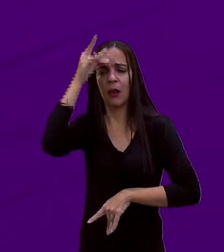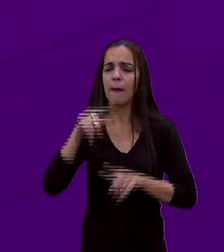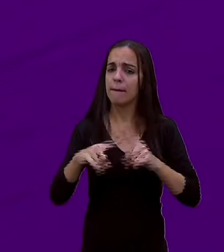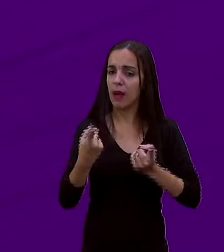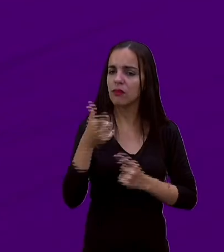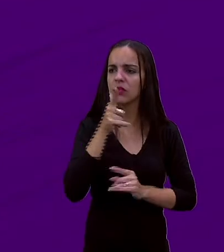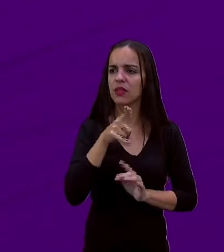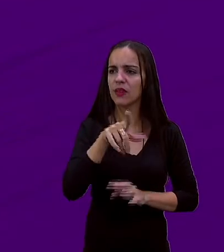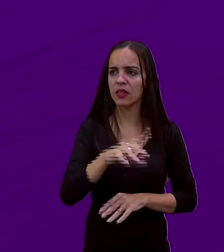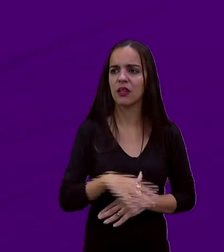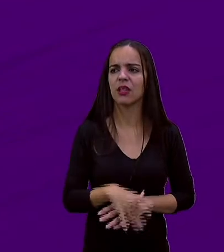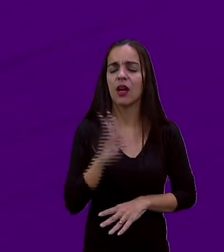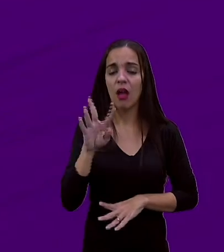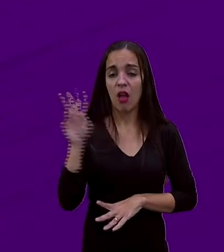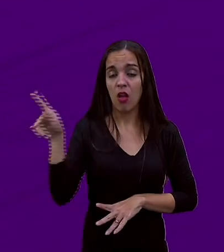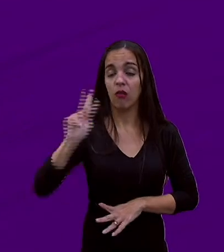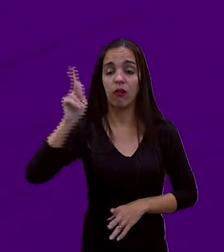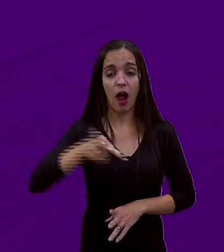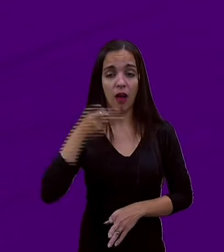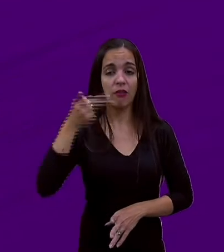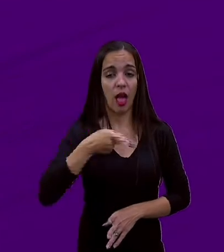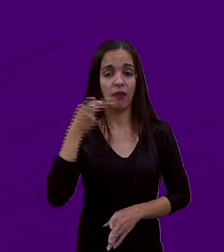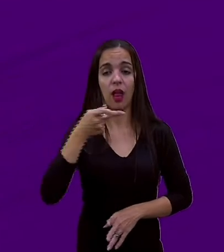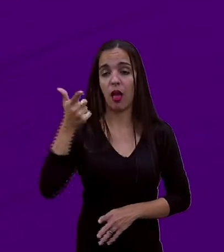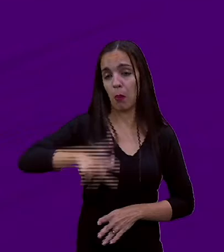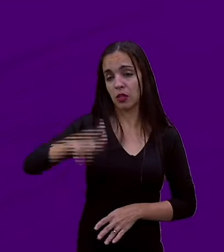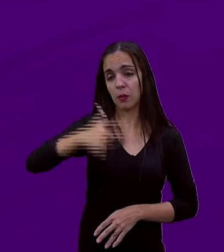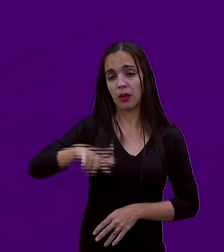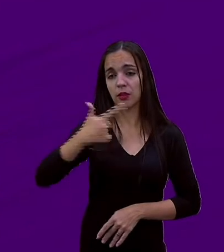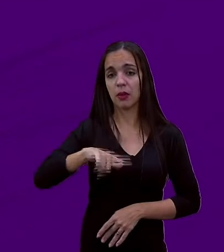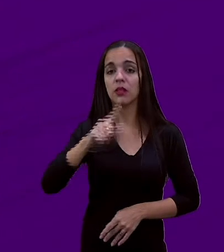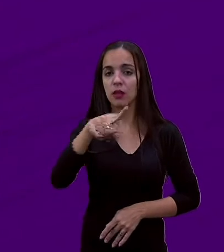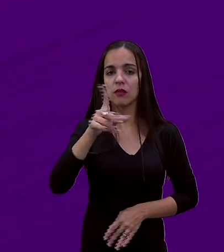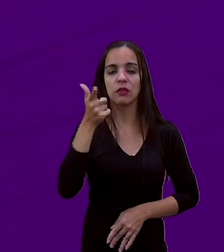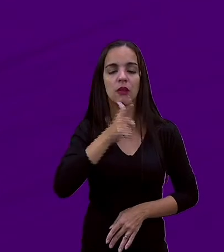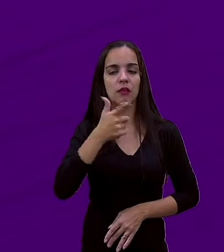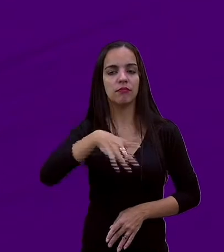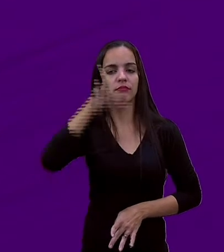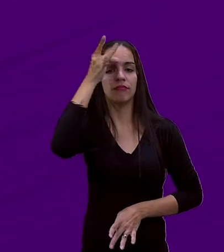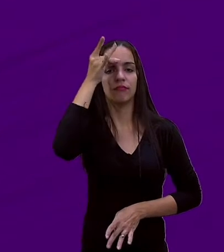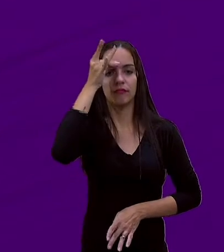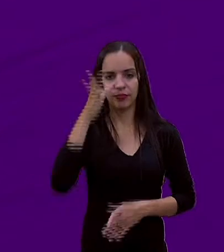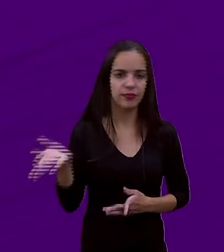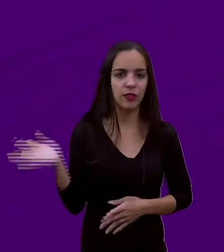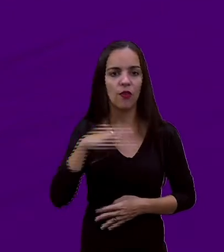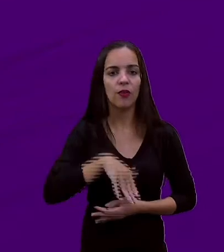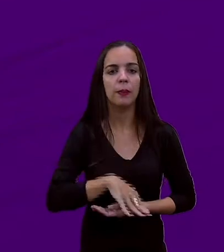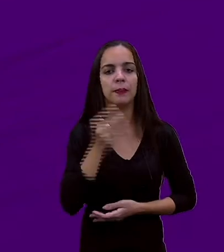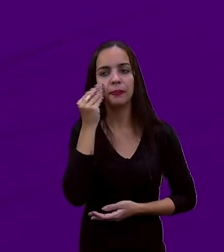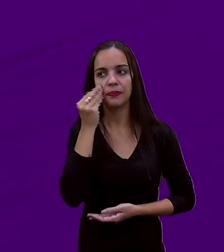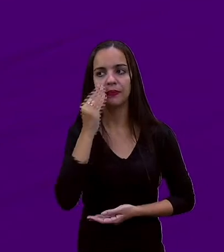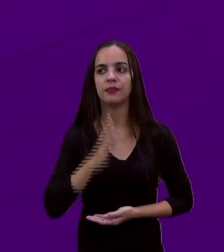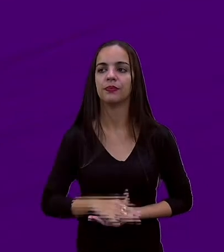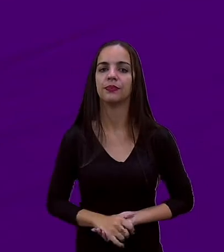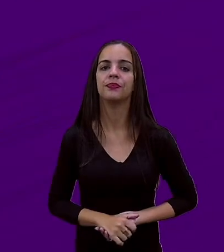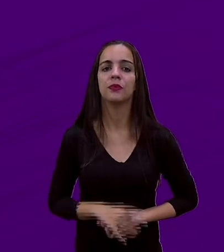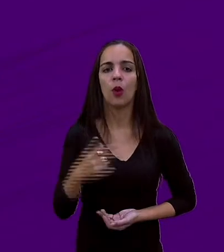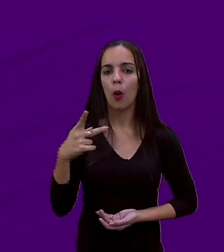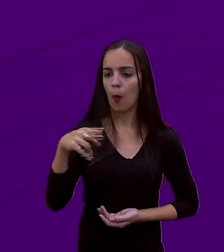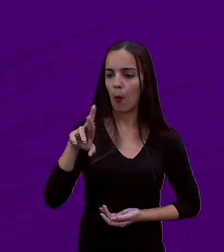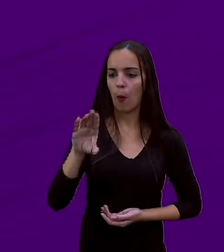aula, de tanto eu falar esses nomes, vocês já vão ter gravado, tá bom? Então, vamos lá, as regrinhas da